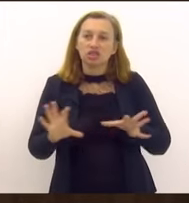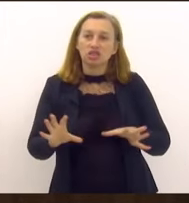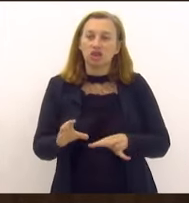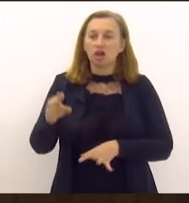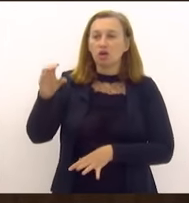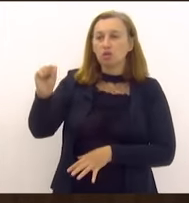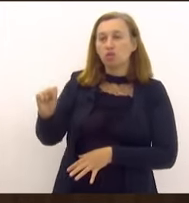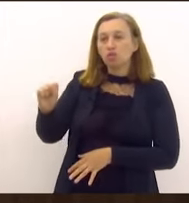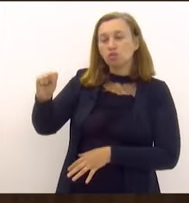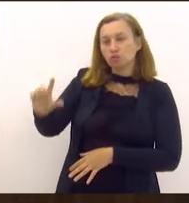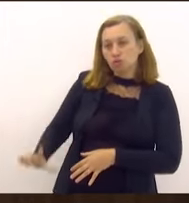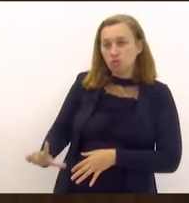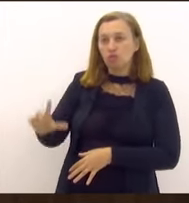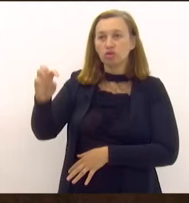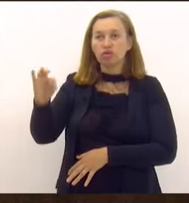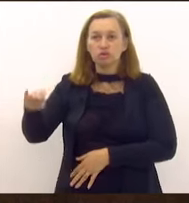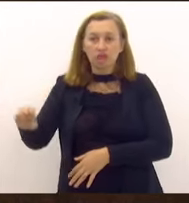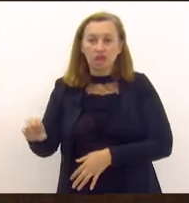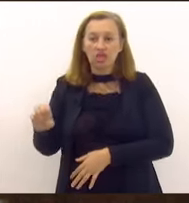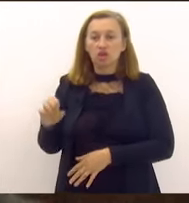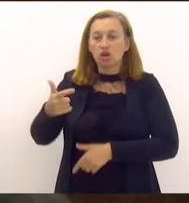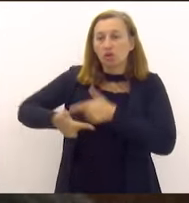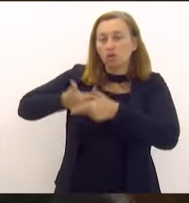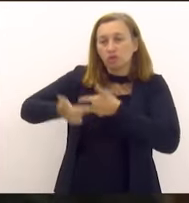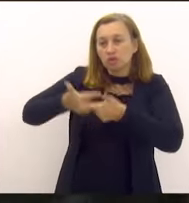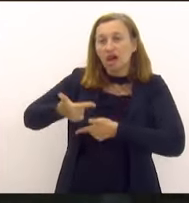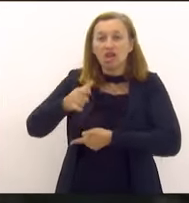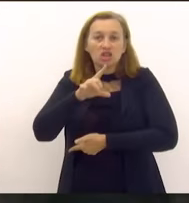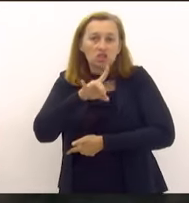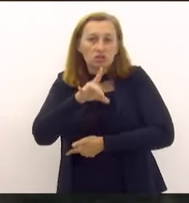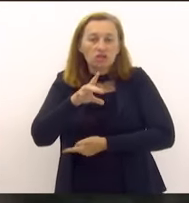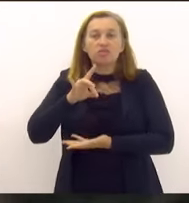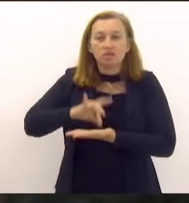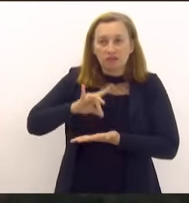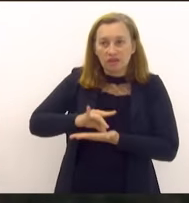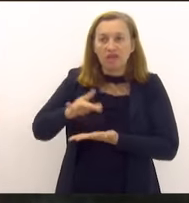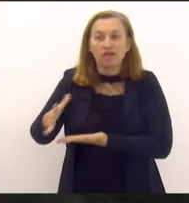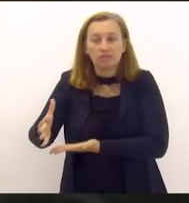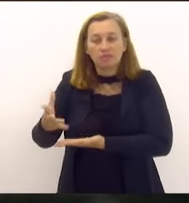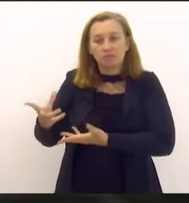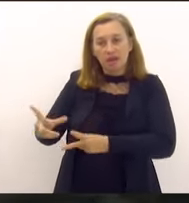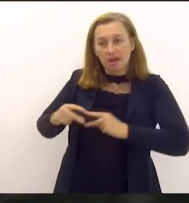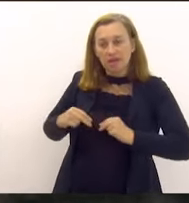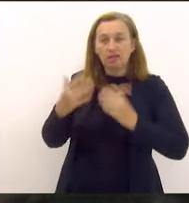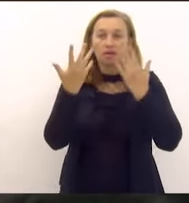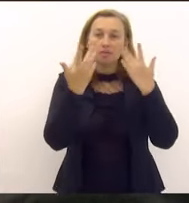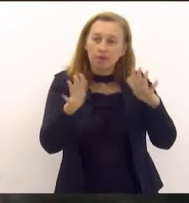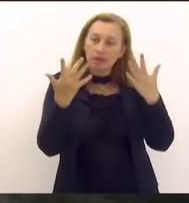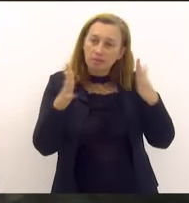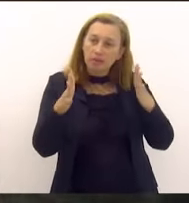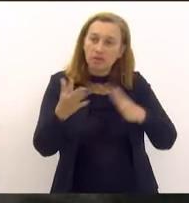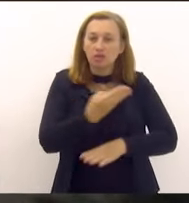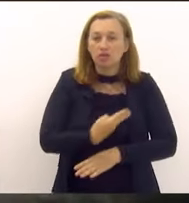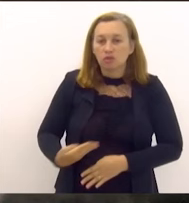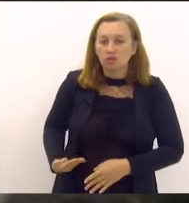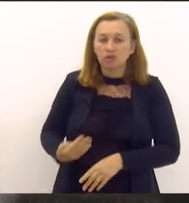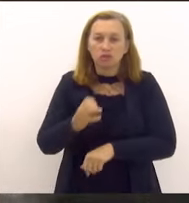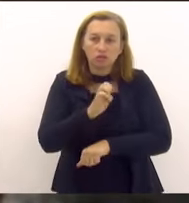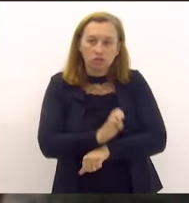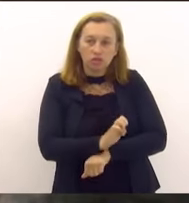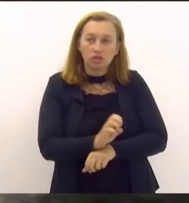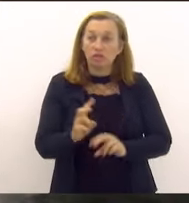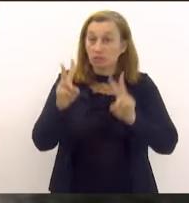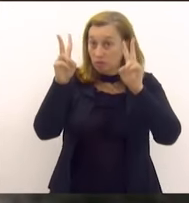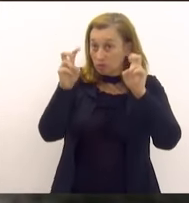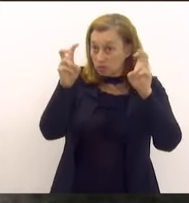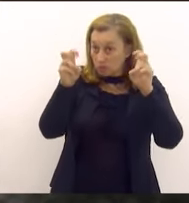e o Sudeste lutar por aquilo que de verdade merece. Mais uma vez, parabéns ao governo do Estado pela